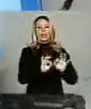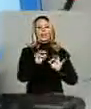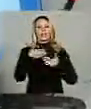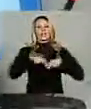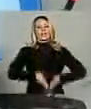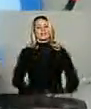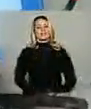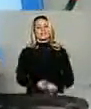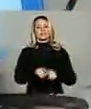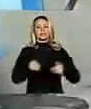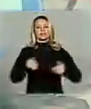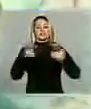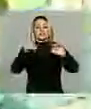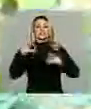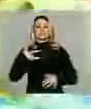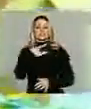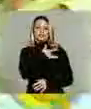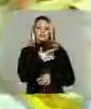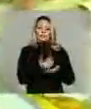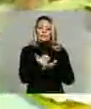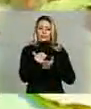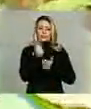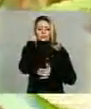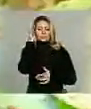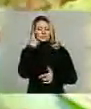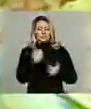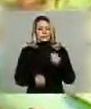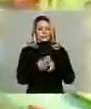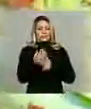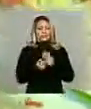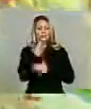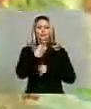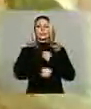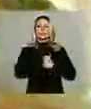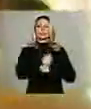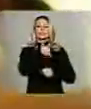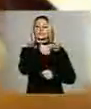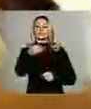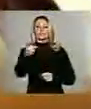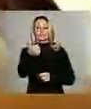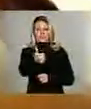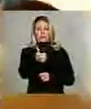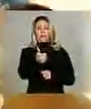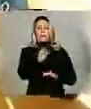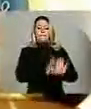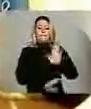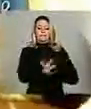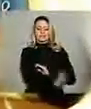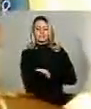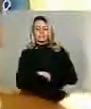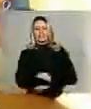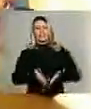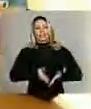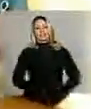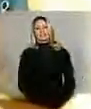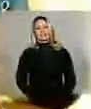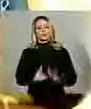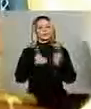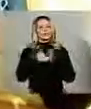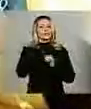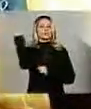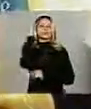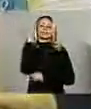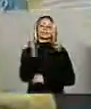da Saúde, uma iniciativa que foi implantada no ano de 2001 para atender recém-nascidos em todo o